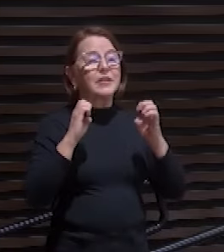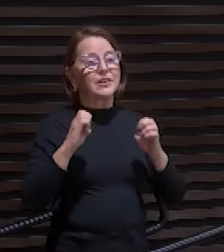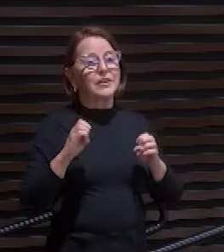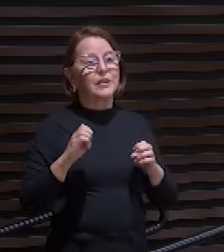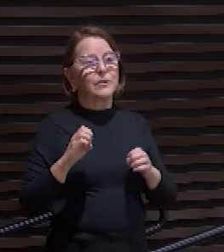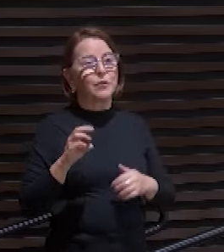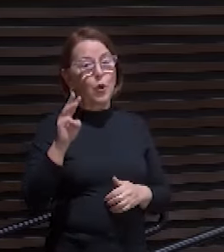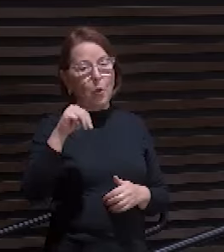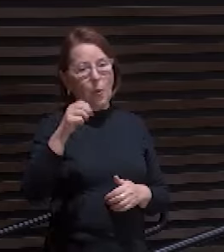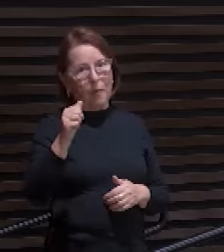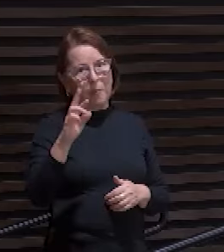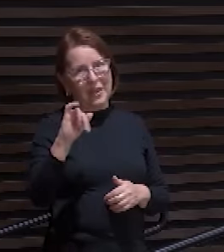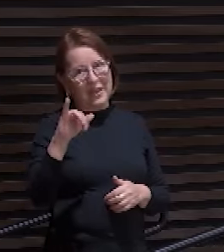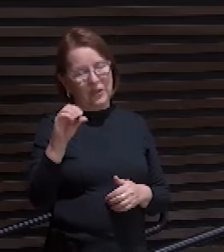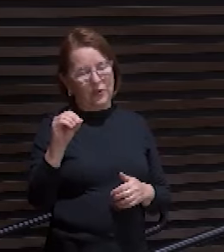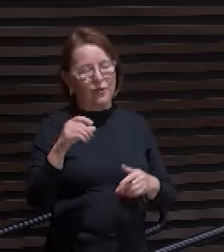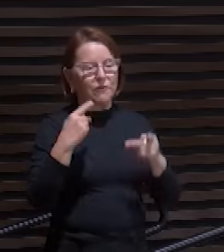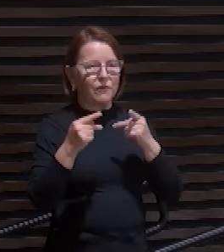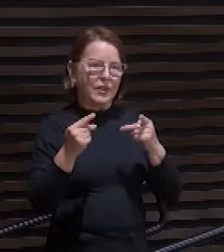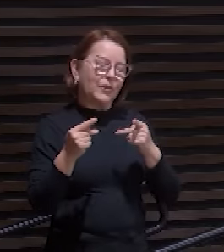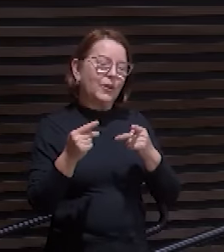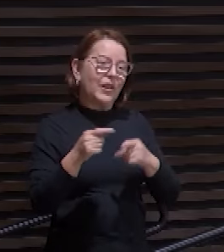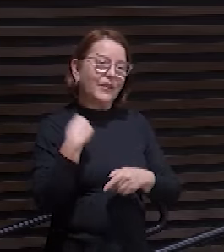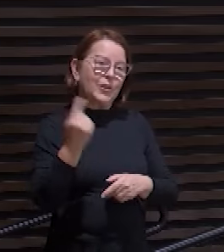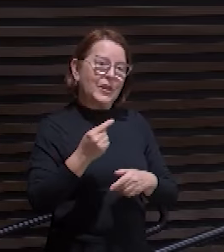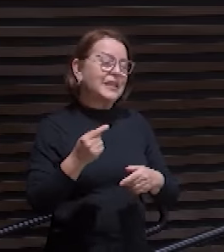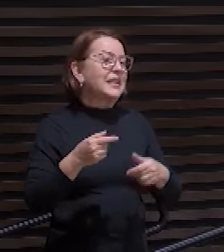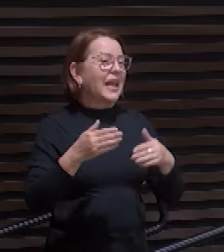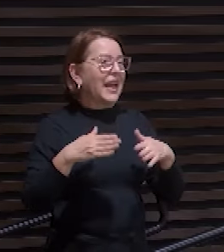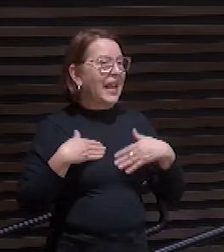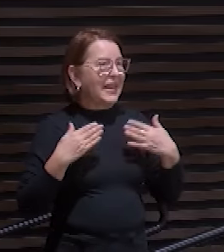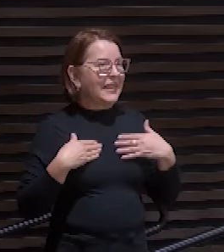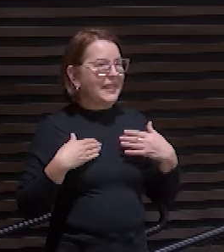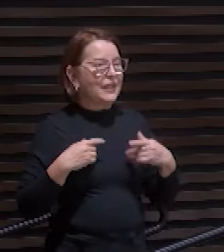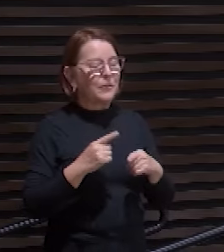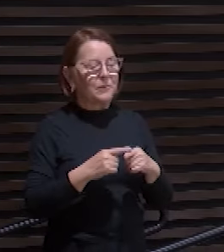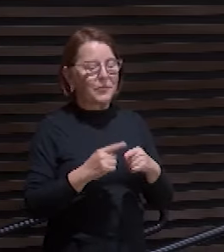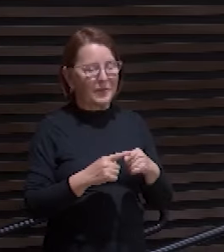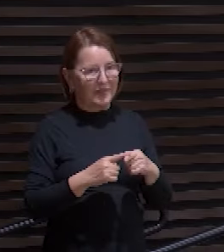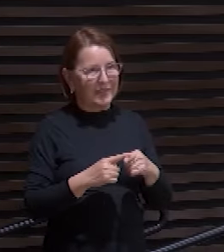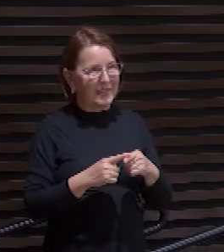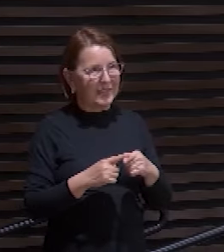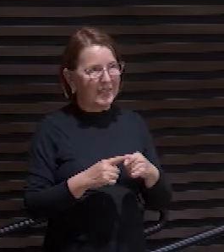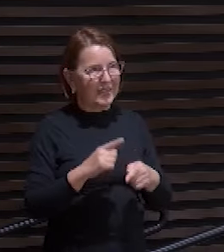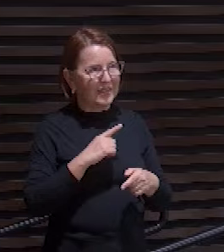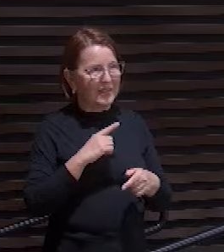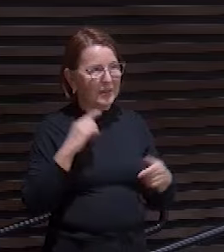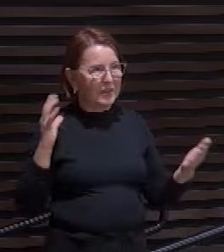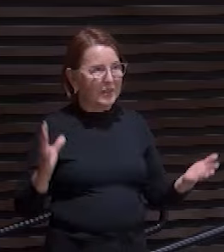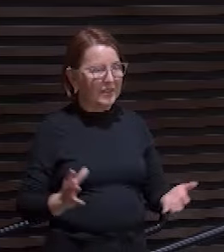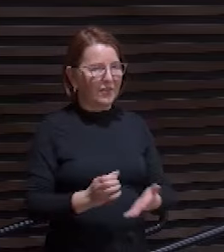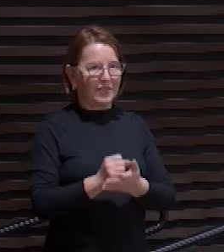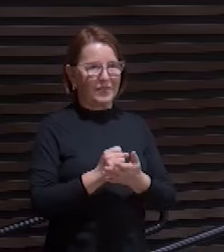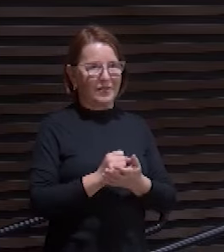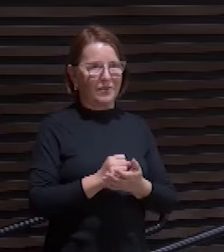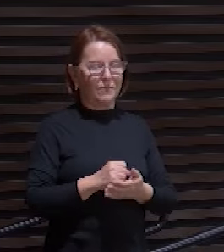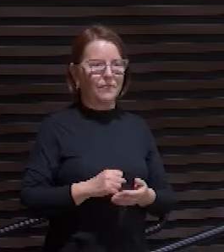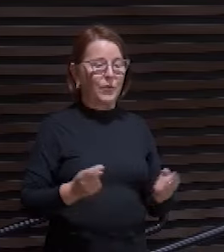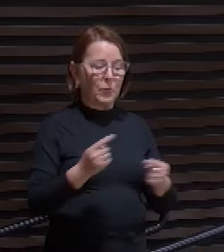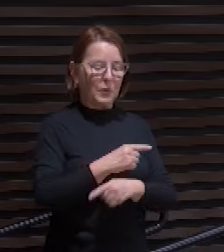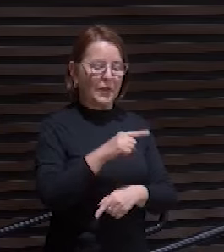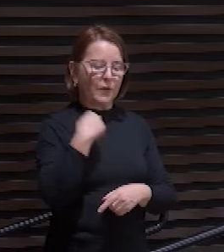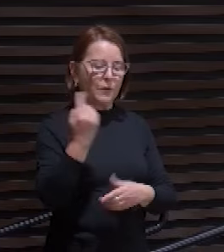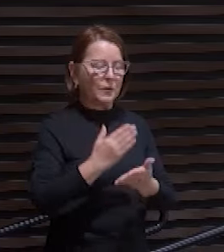aqui, a nossa alegria tem que estar na nossa salvação. Senão nós estamos perdidos. Agora,